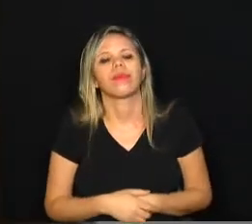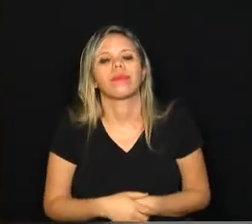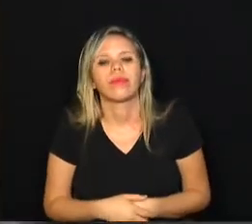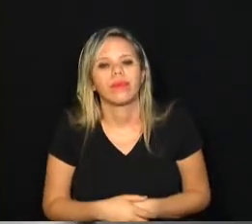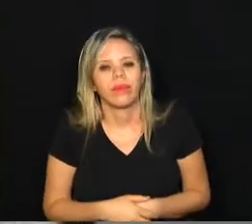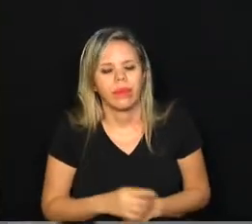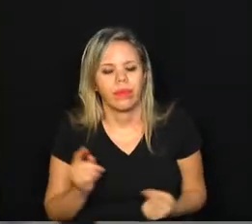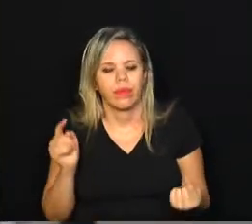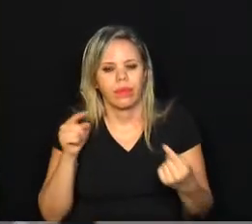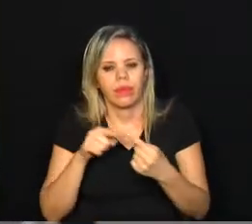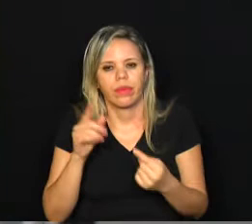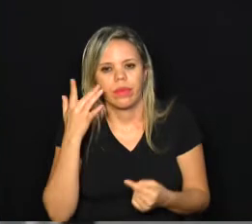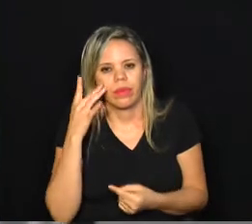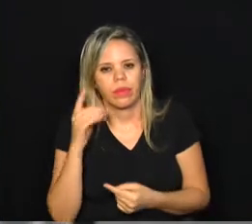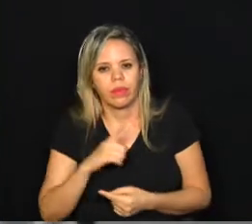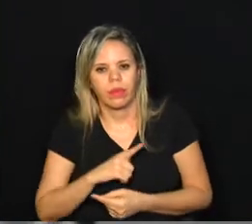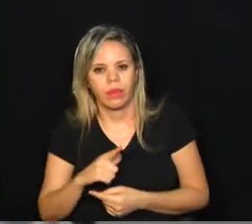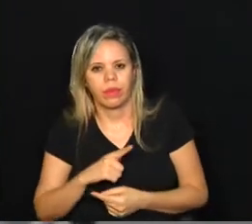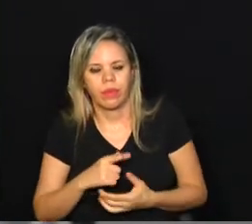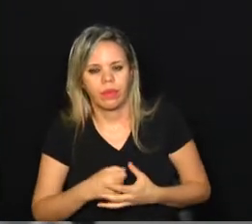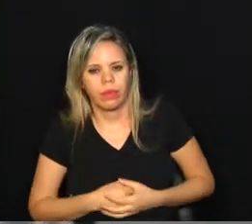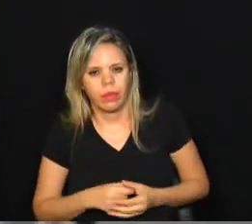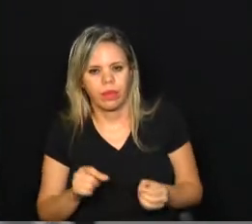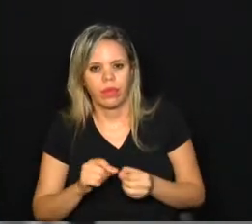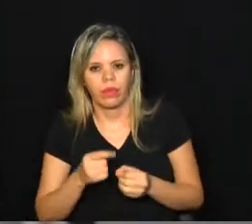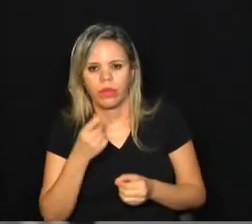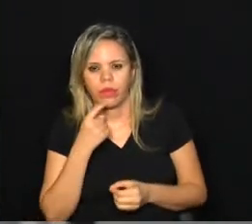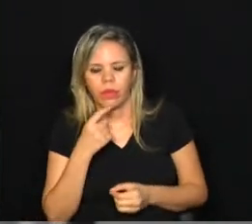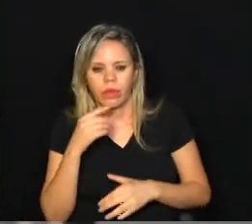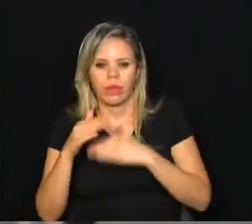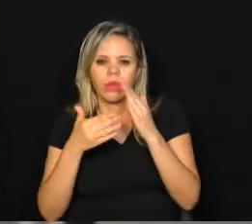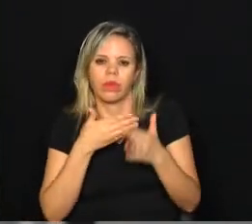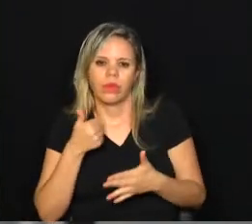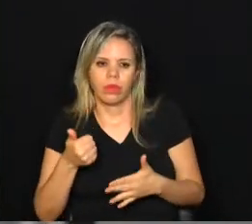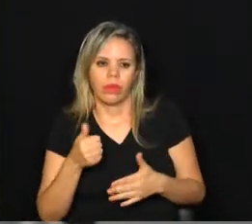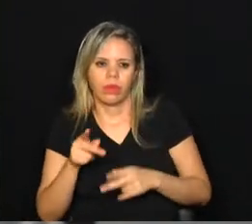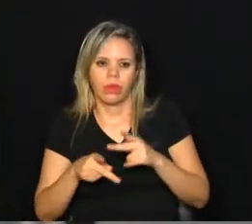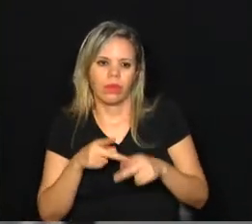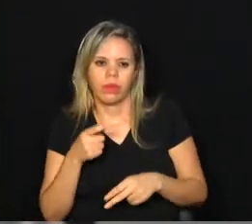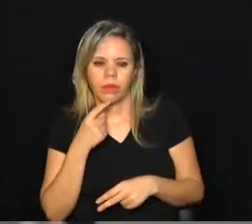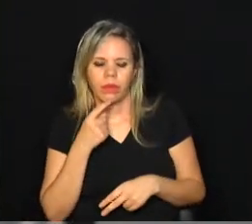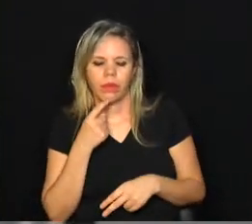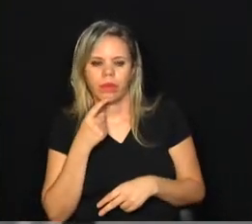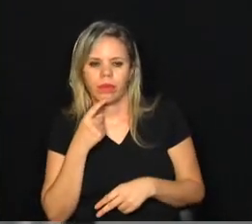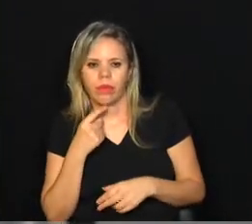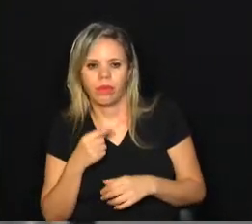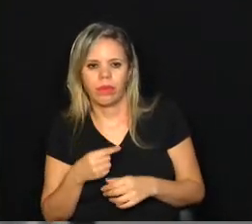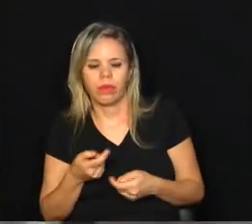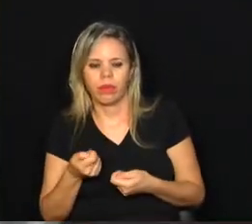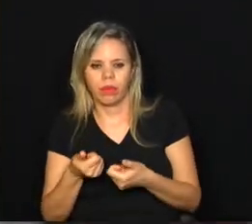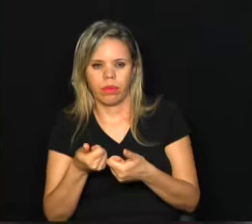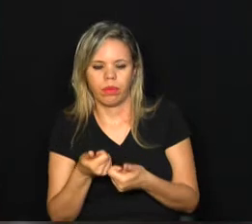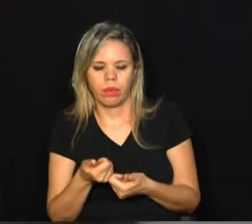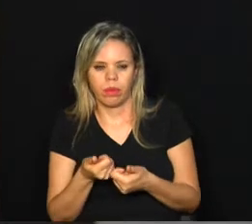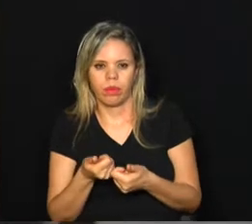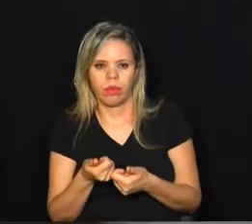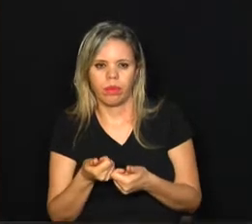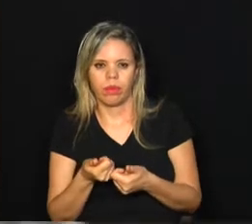nessa missão que eu acho que a gente tem de fazer Campinas cada vez melhor, a população de Campinas cada vez mais beneficiada por